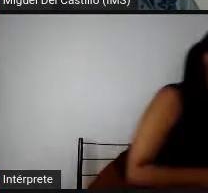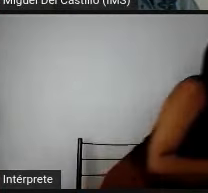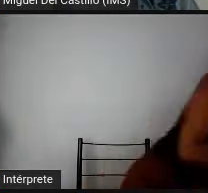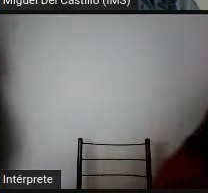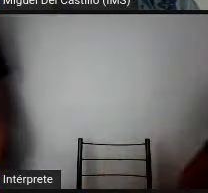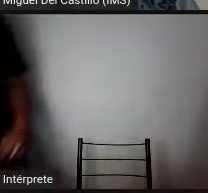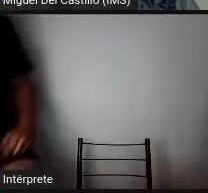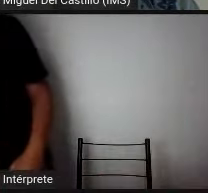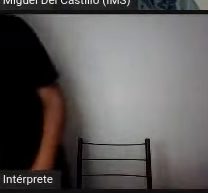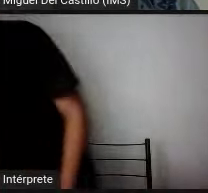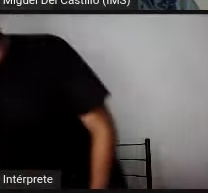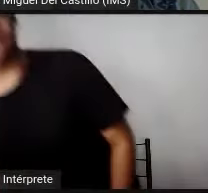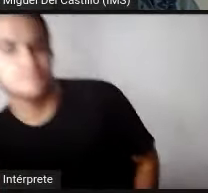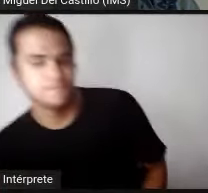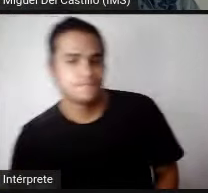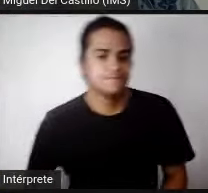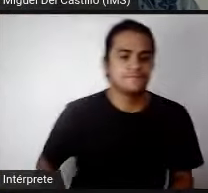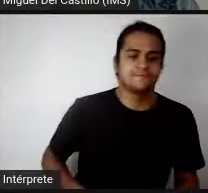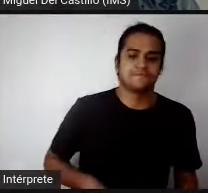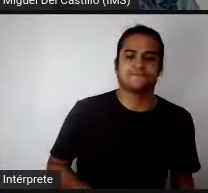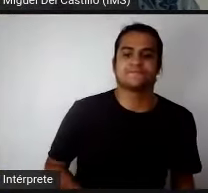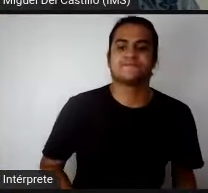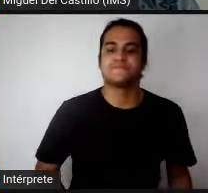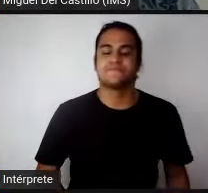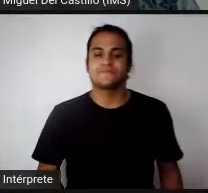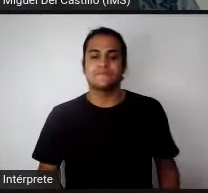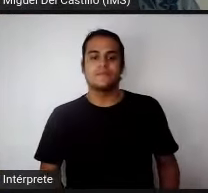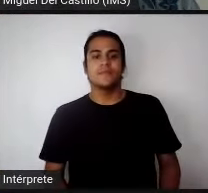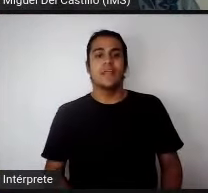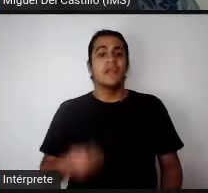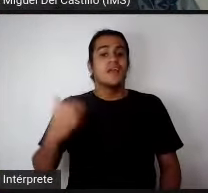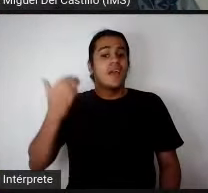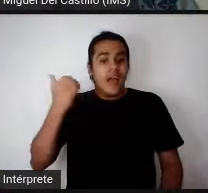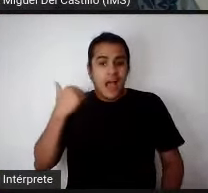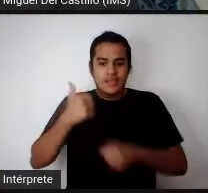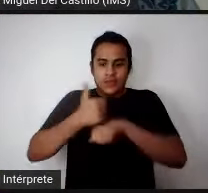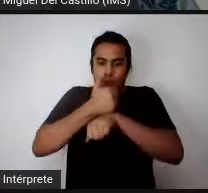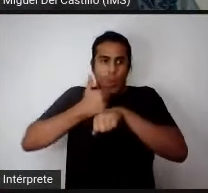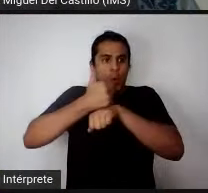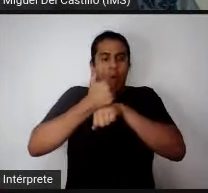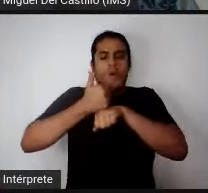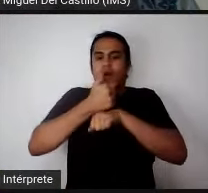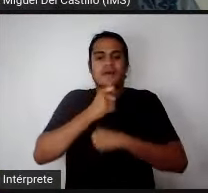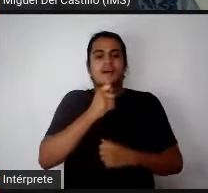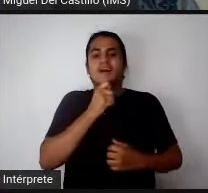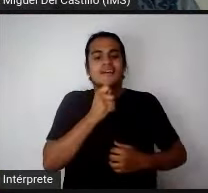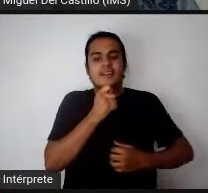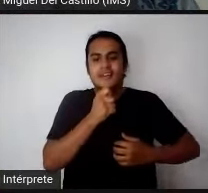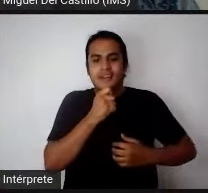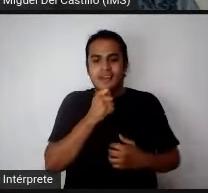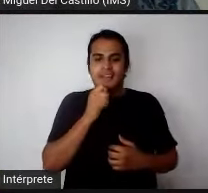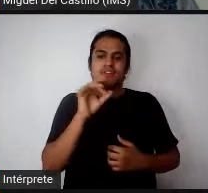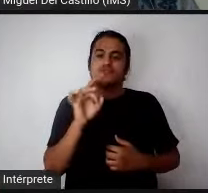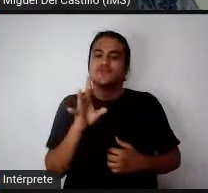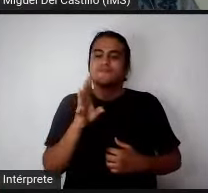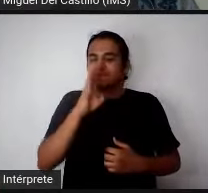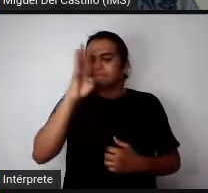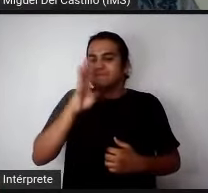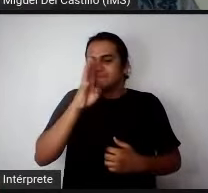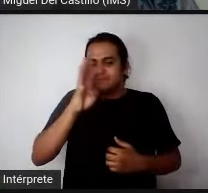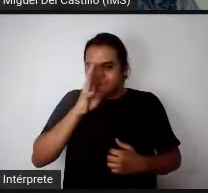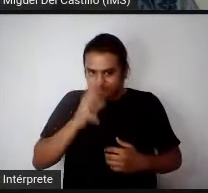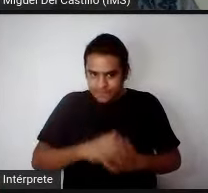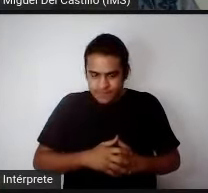amador. E me lembro que de uma menina com cactos atrás. Era